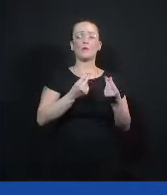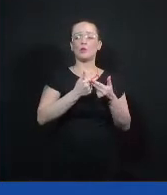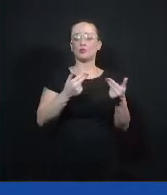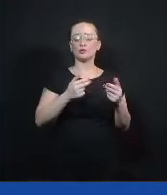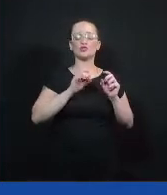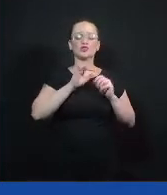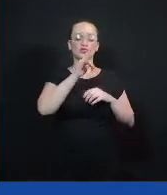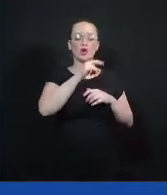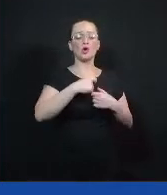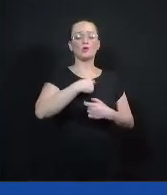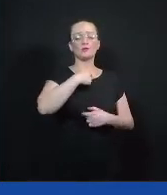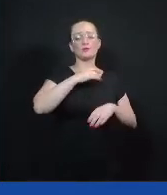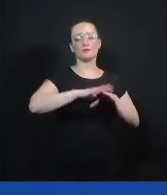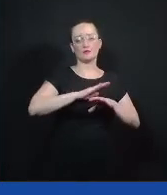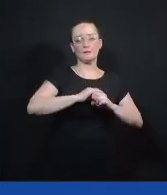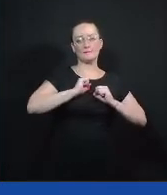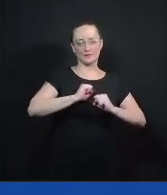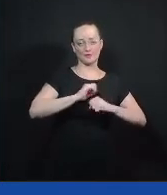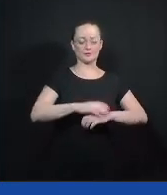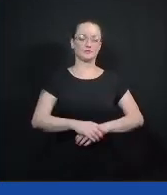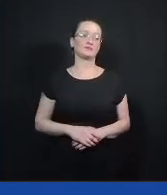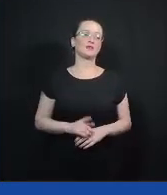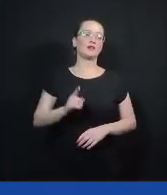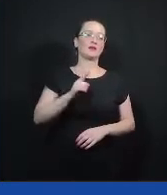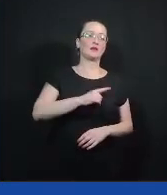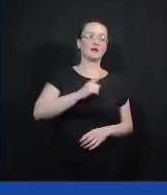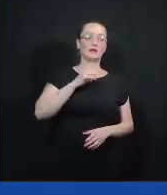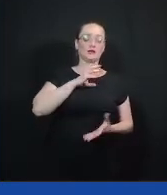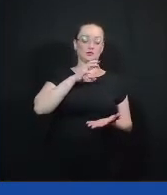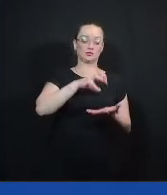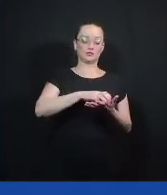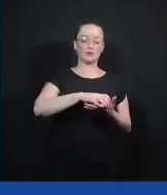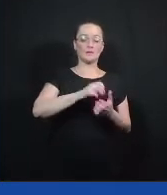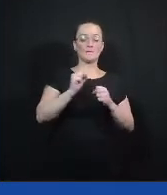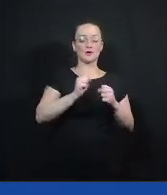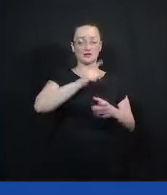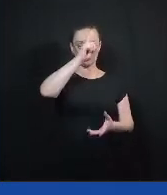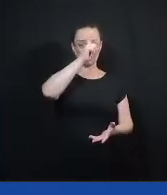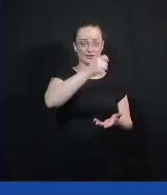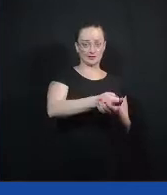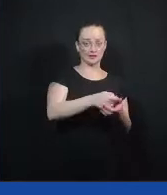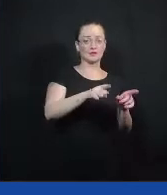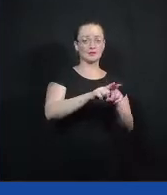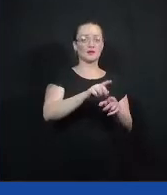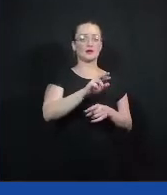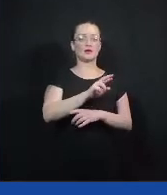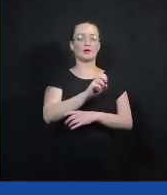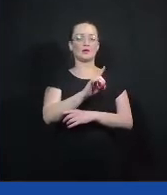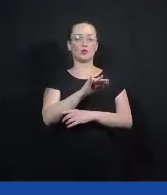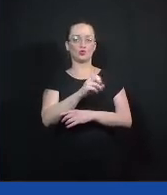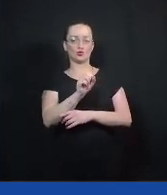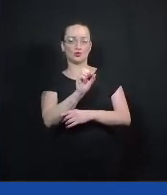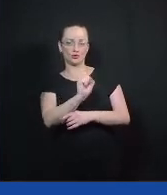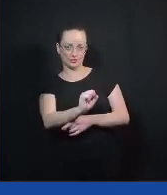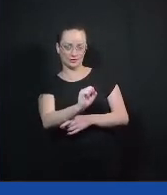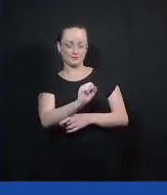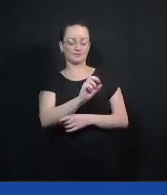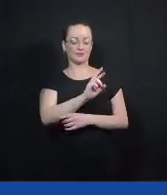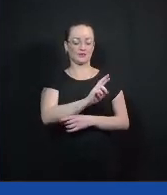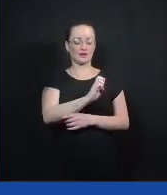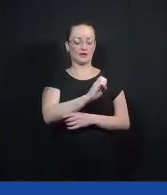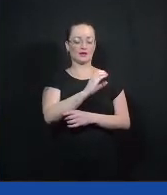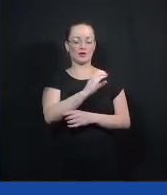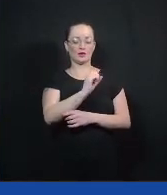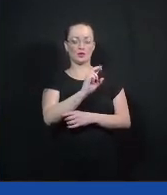poder executivo pode fazer. Então, ele concentra tanto poder decisório quanto recursos. E é importante considerar que eles